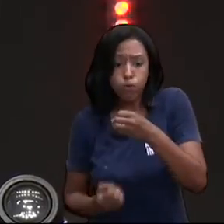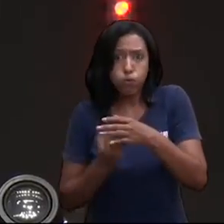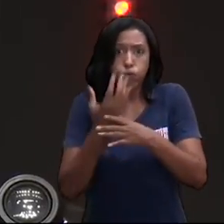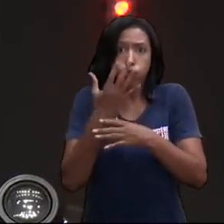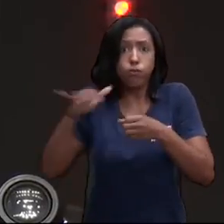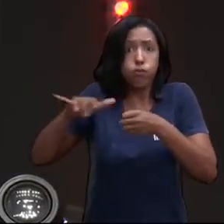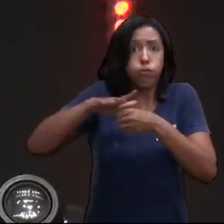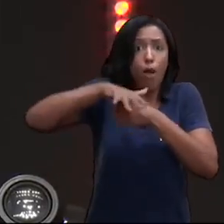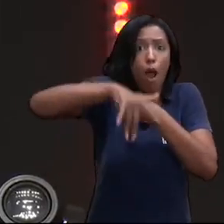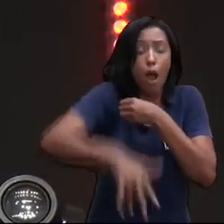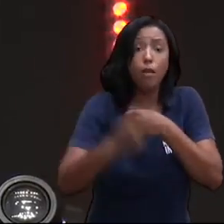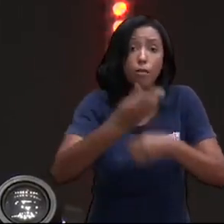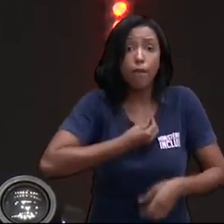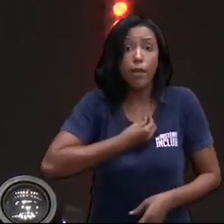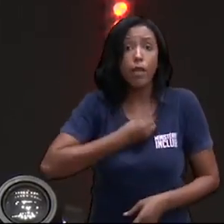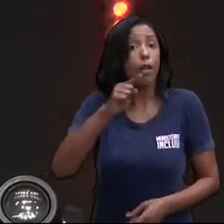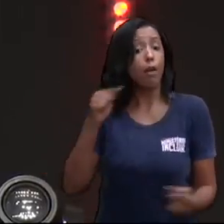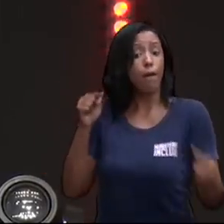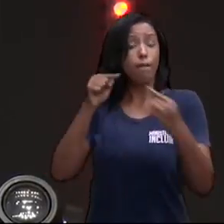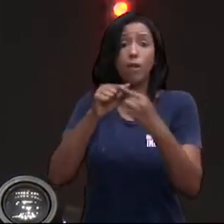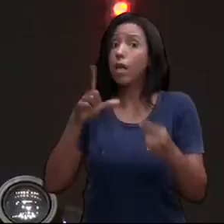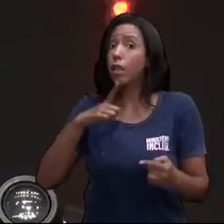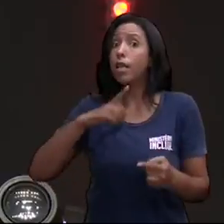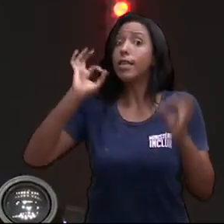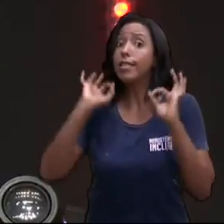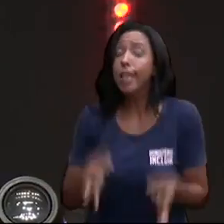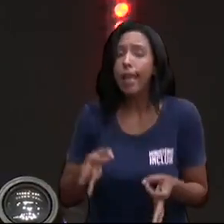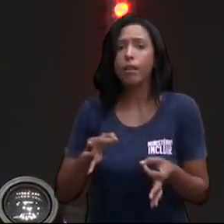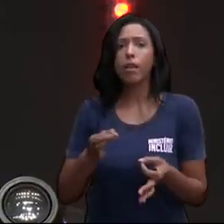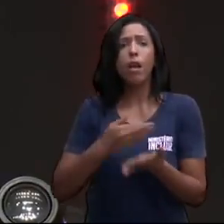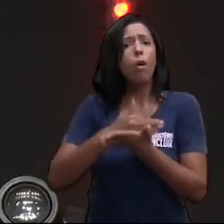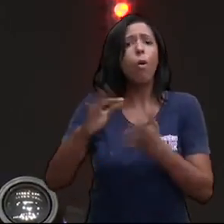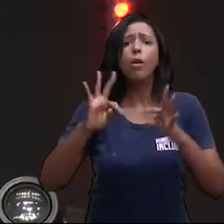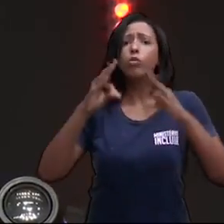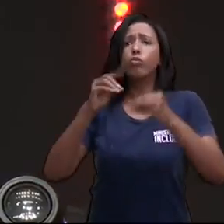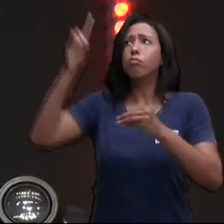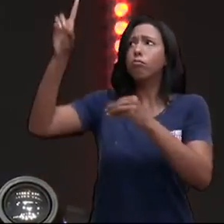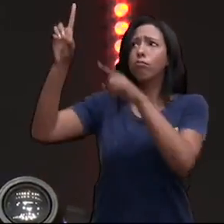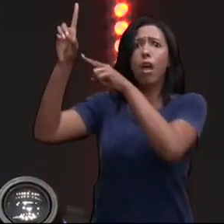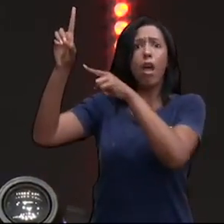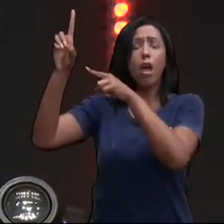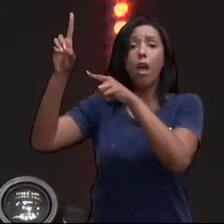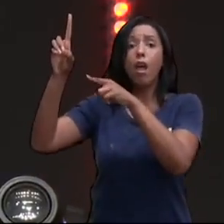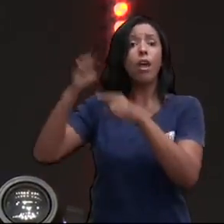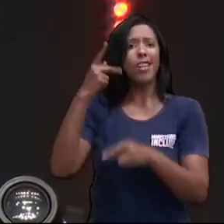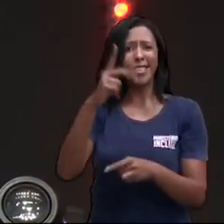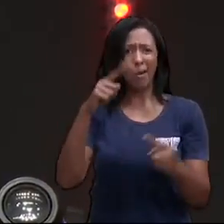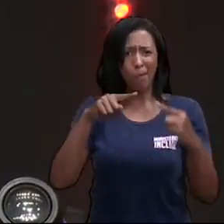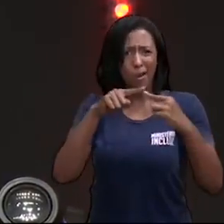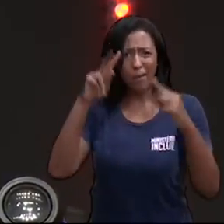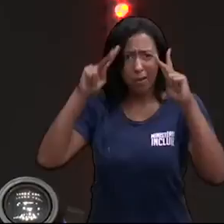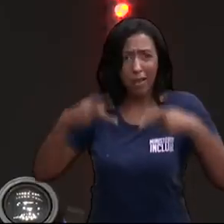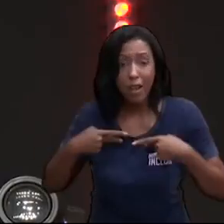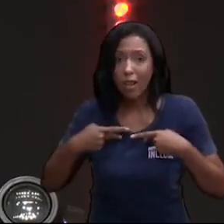Deus tudo começa nele e não no seu projeto Olá Tudo começa nele não das